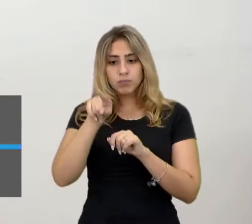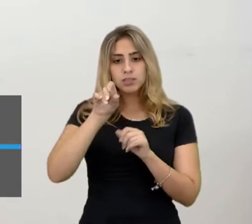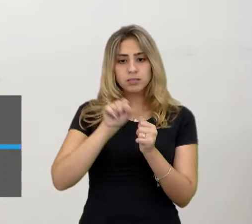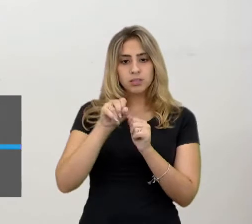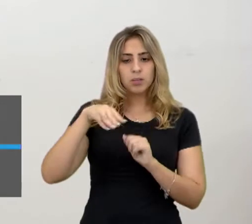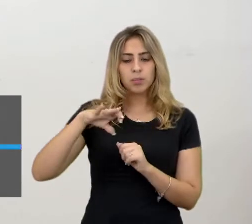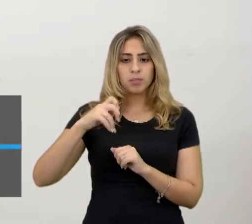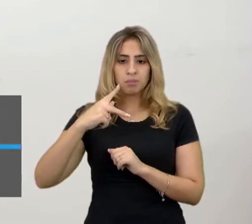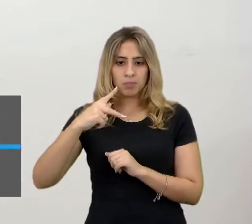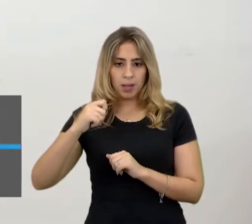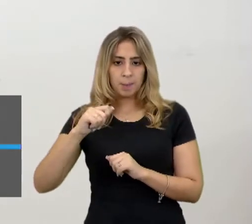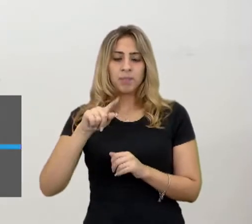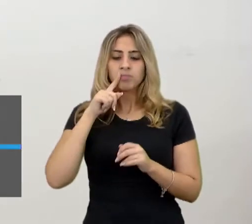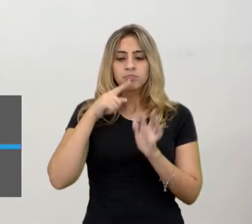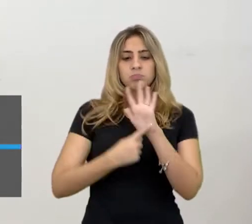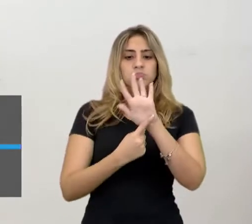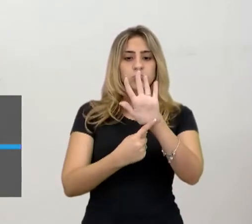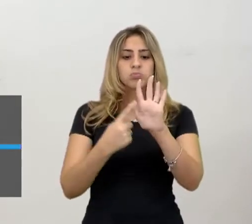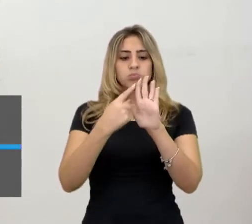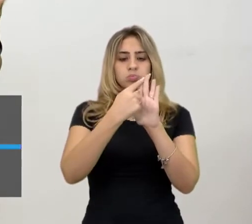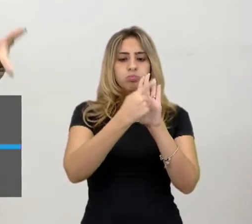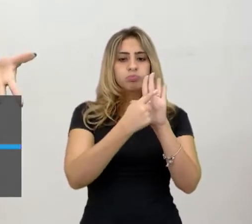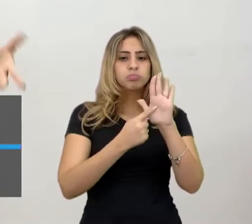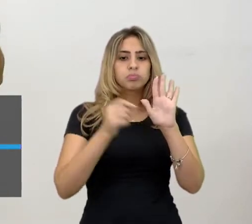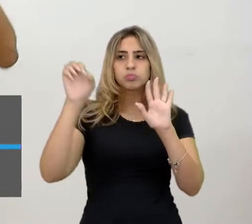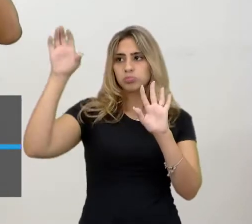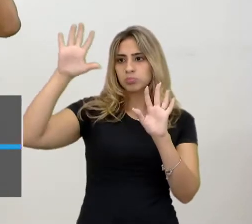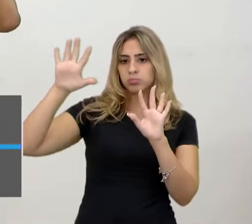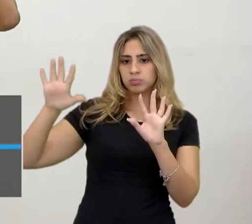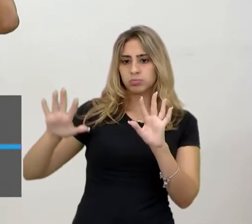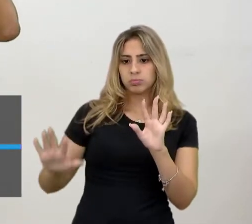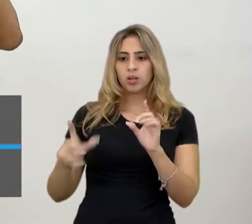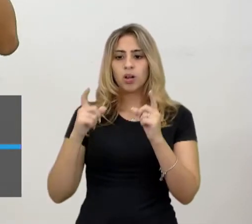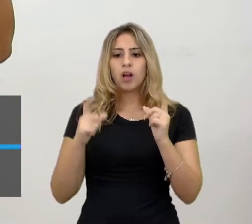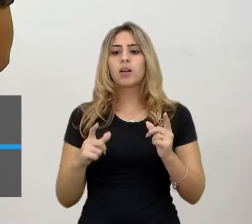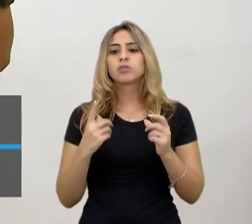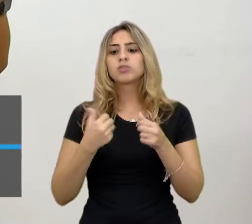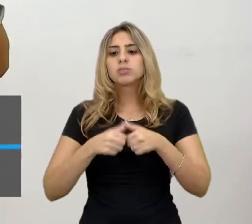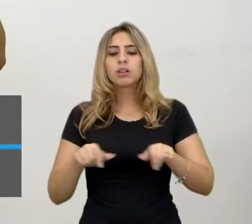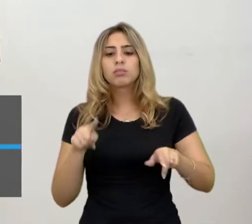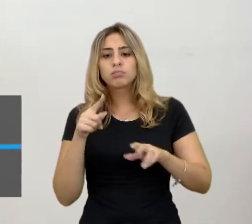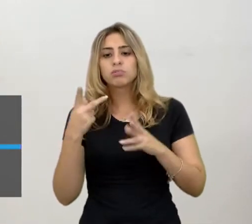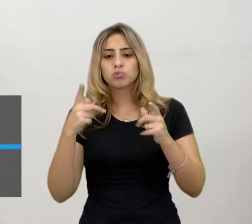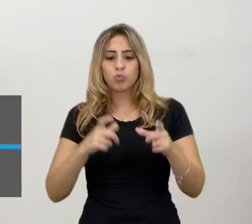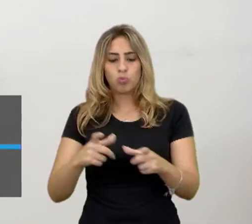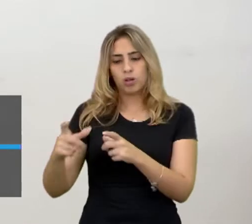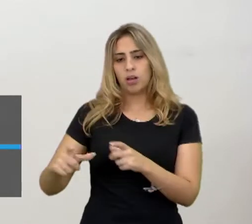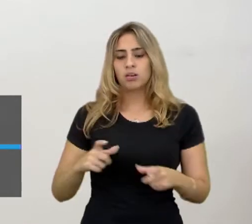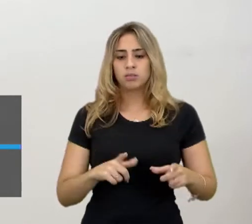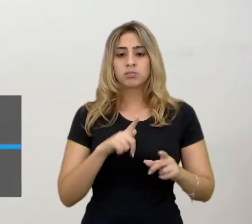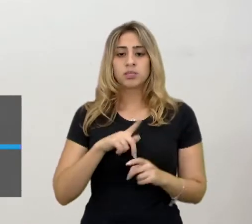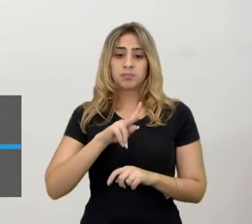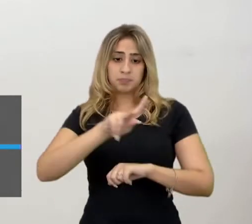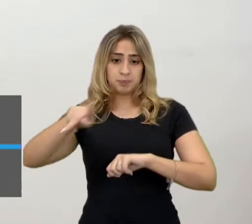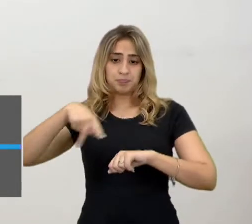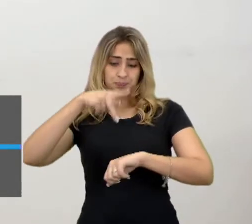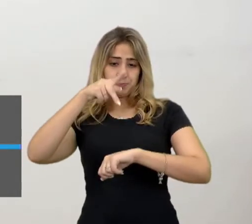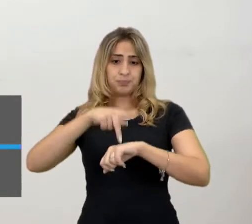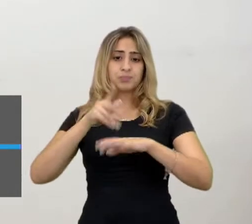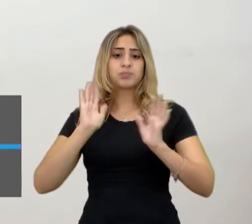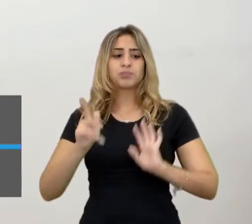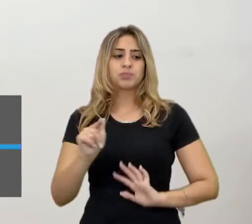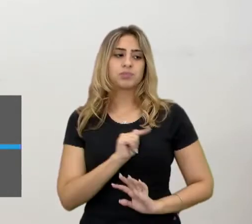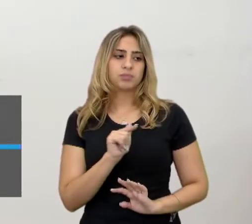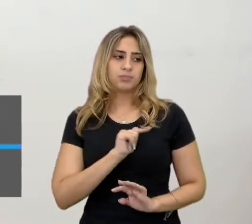né? Apontando essas regiões, esses países onde tem potencialidade. Veja que tem países que já